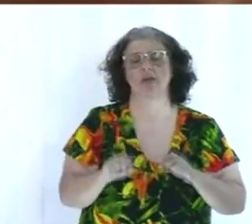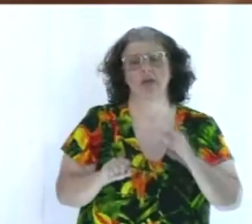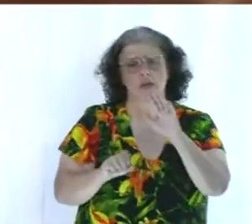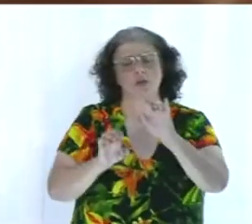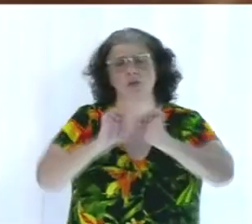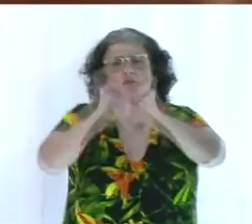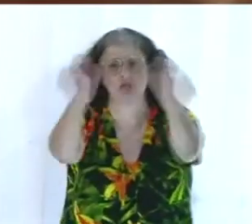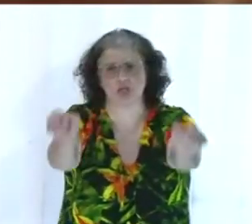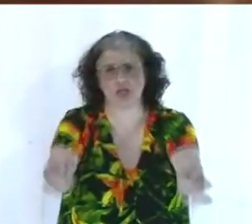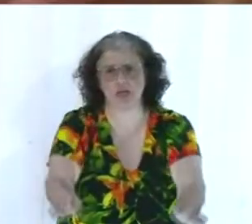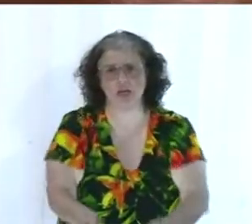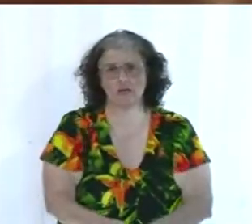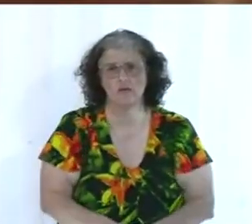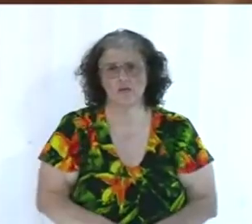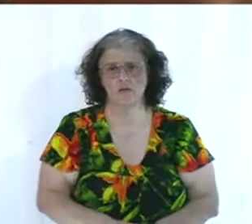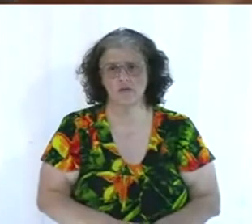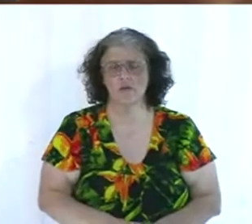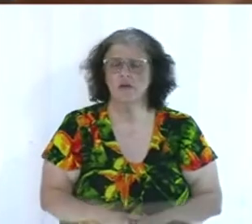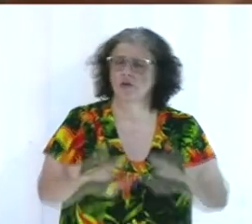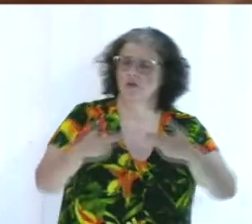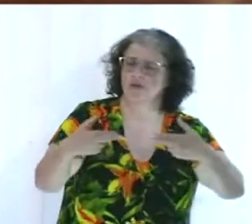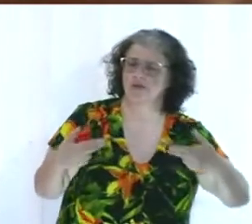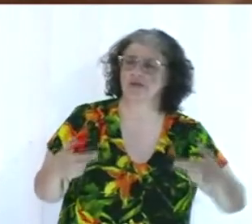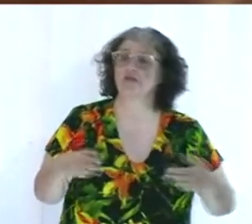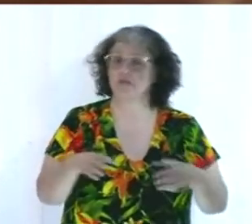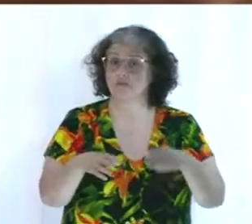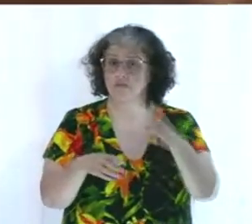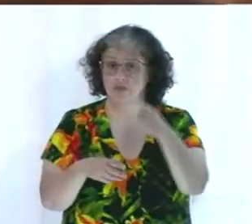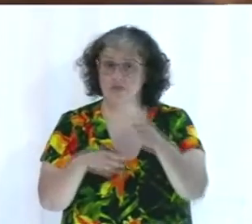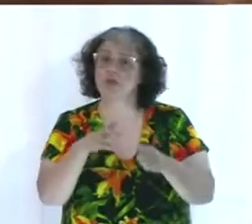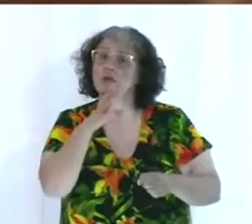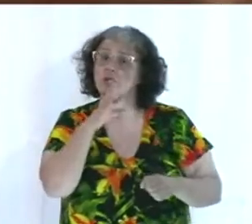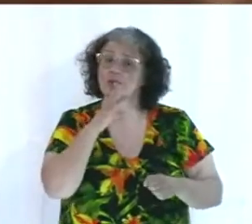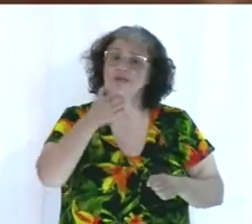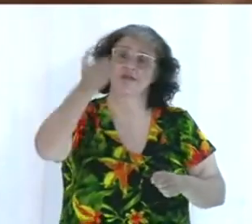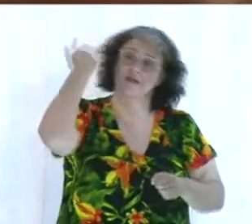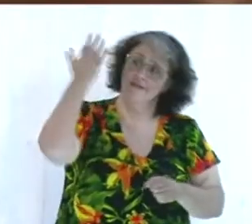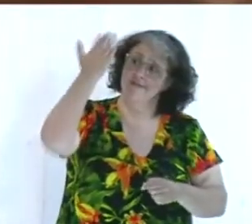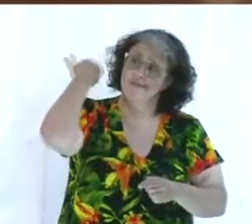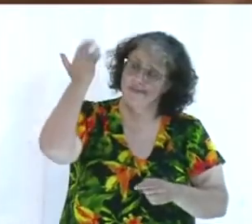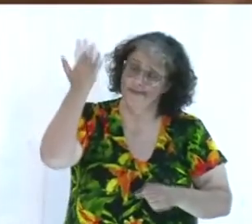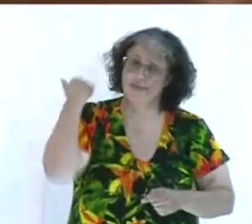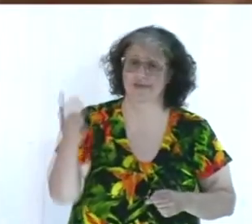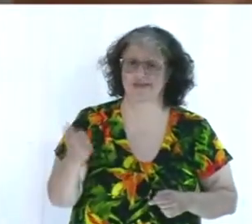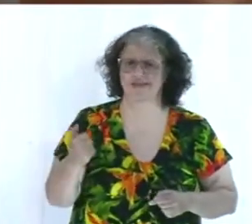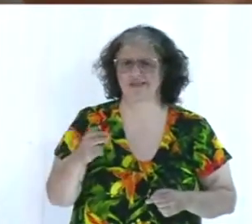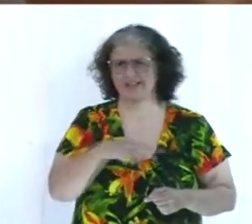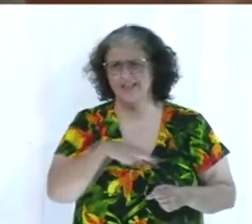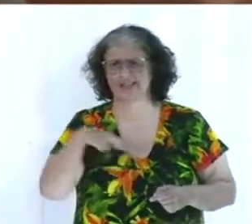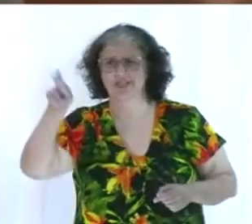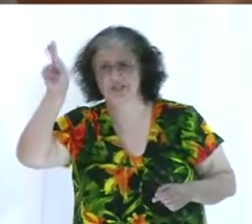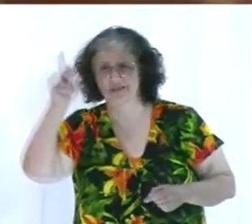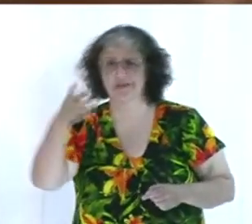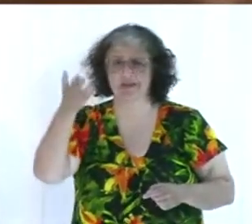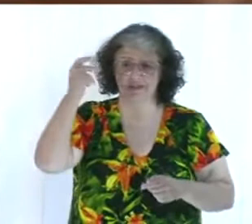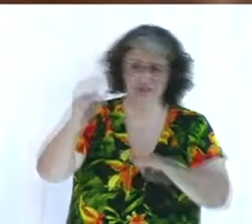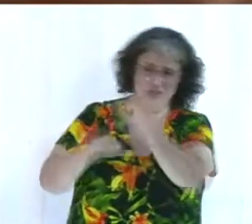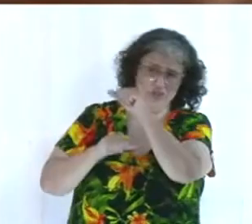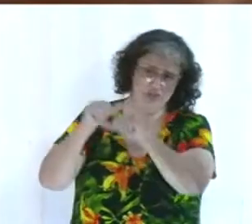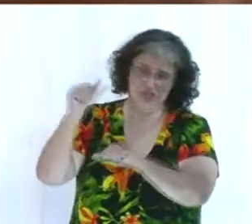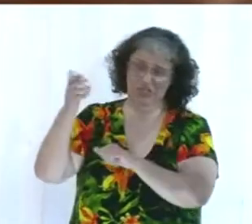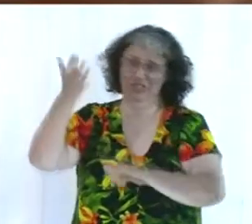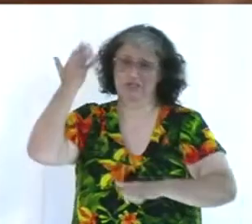em que algumas coisas que outrora você conhecia, talvez naquela antiga religião que você pertencia, e que ela apenas mudaram de